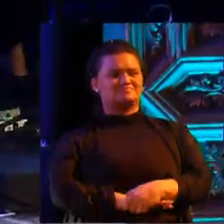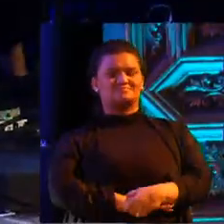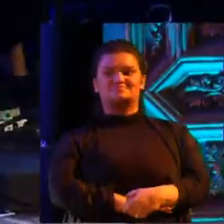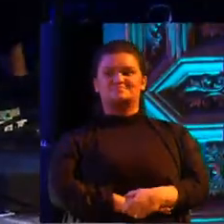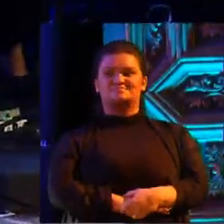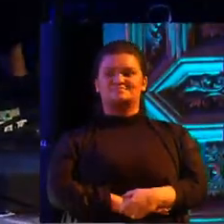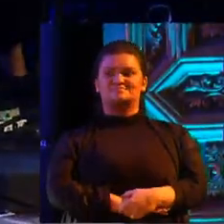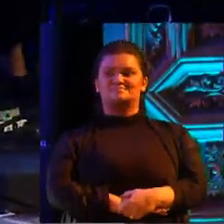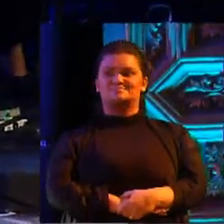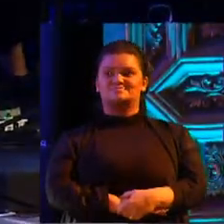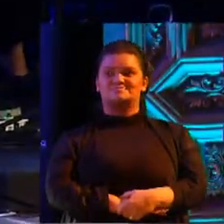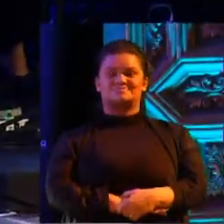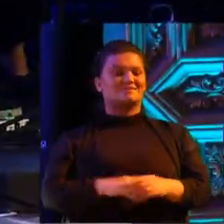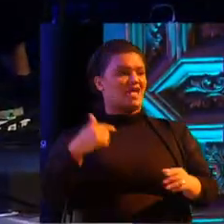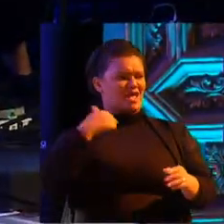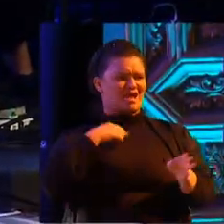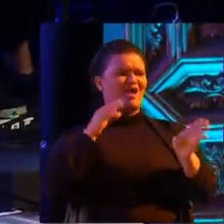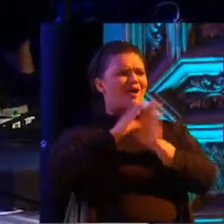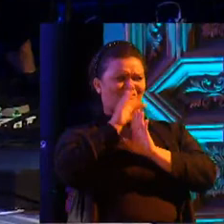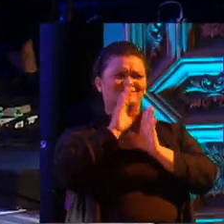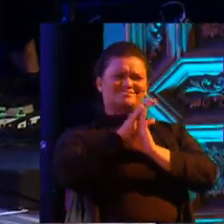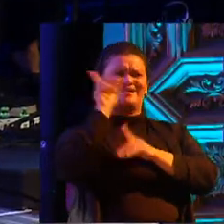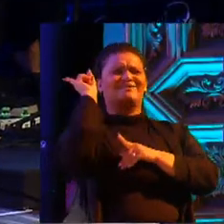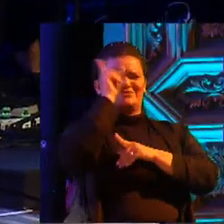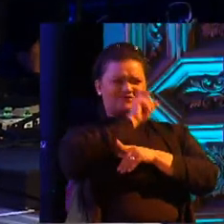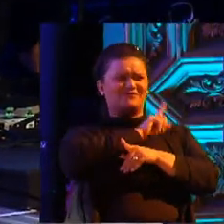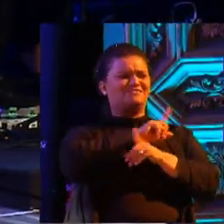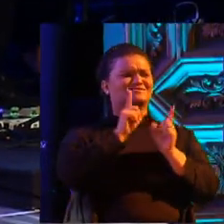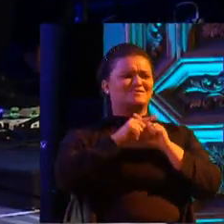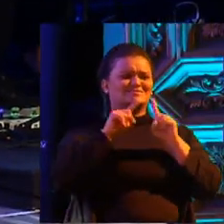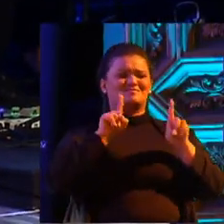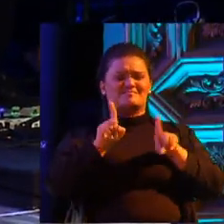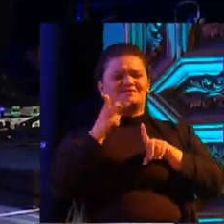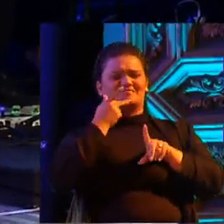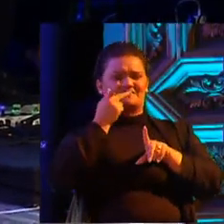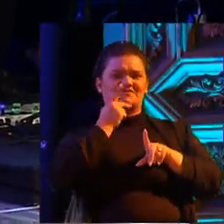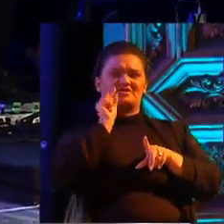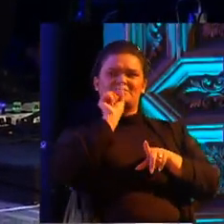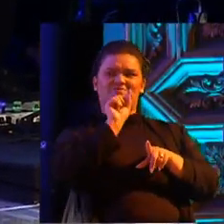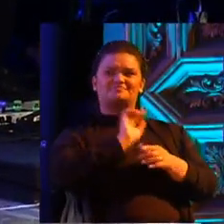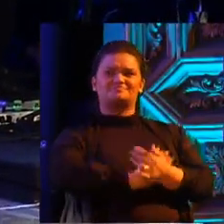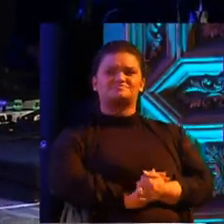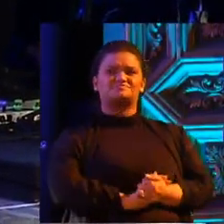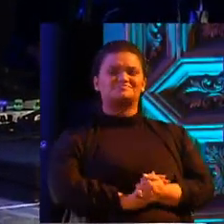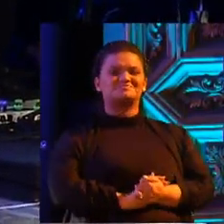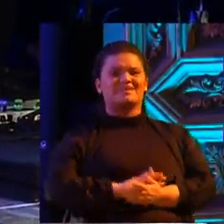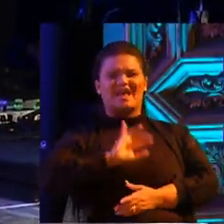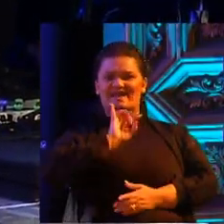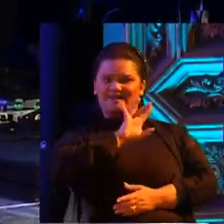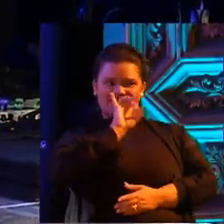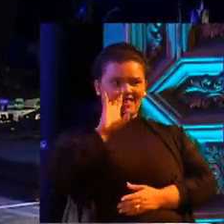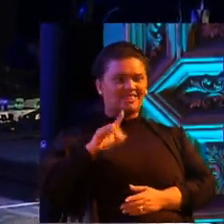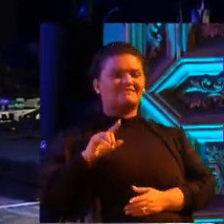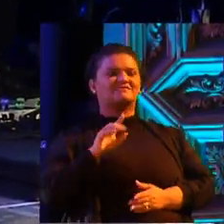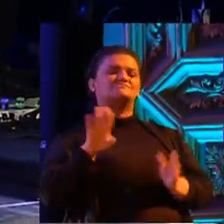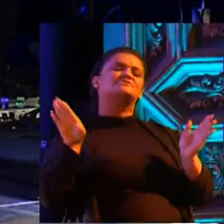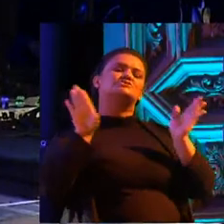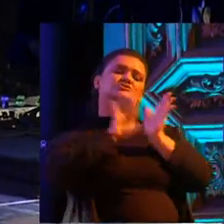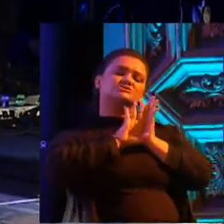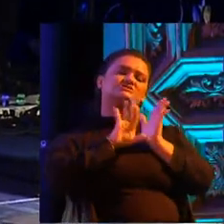Gente, eu aconselhar vai ser difícil. Mas eu vou dizer uma coisa. Cada vez vai